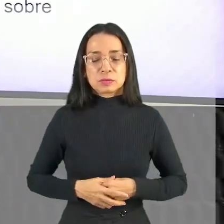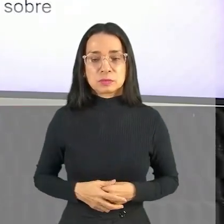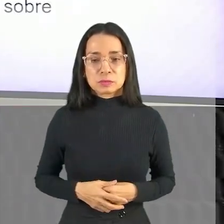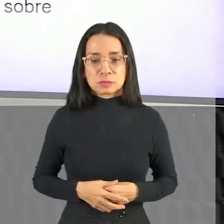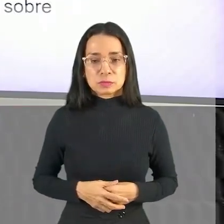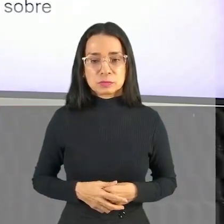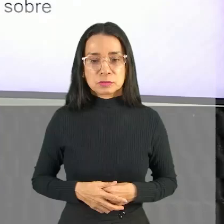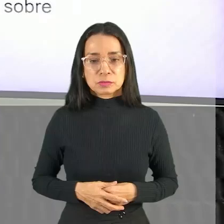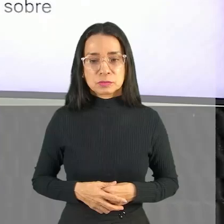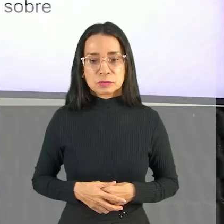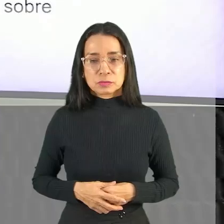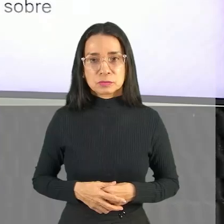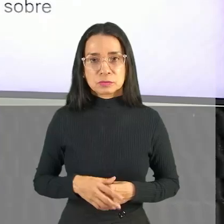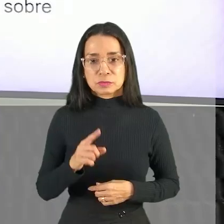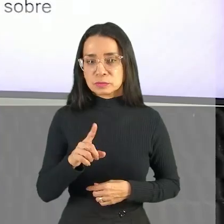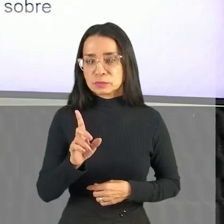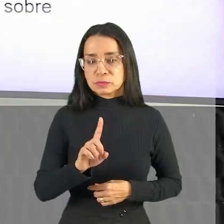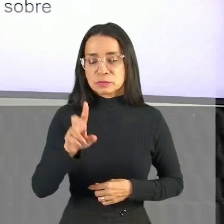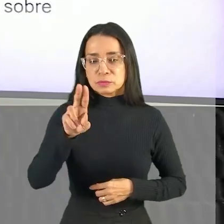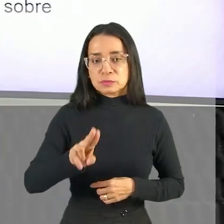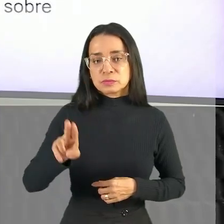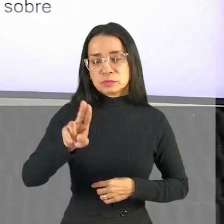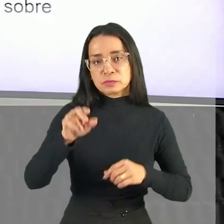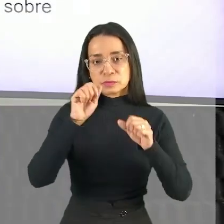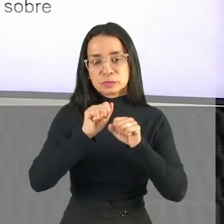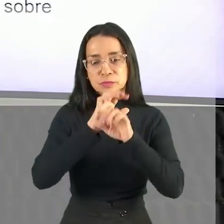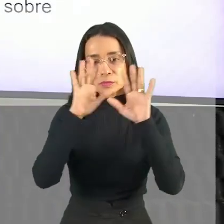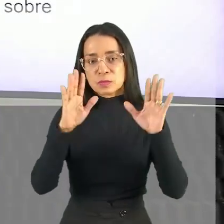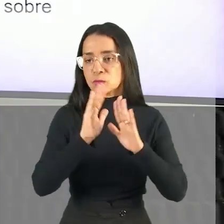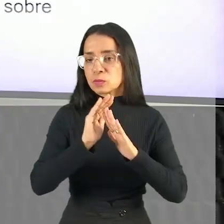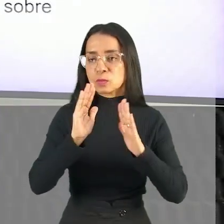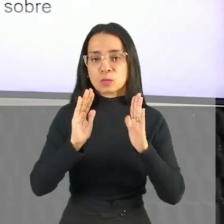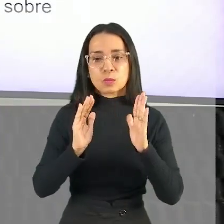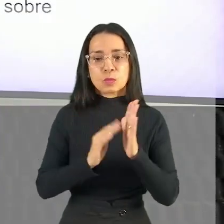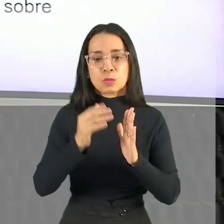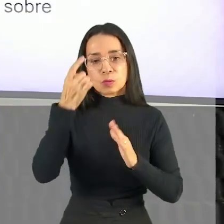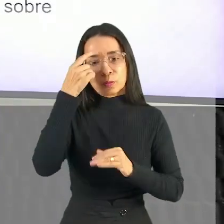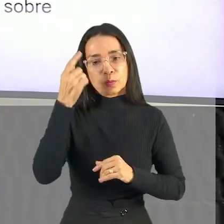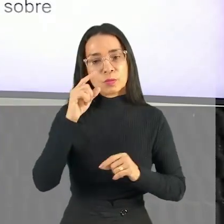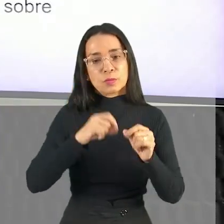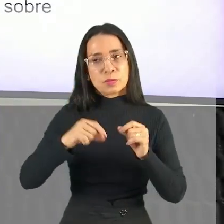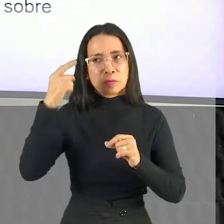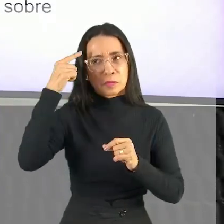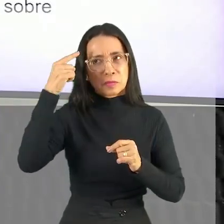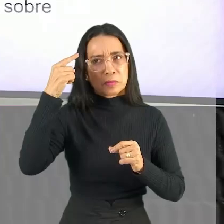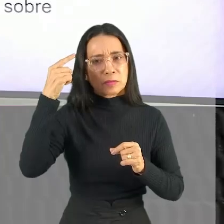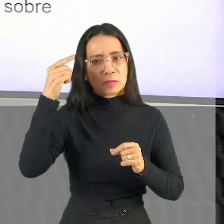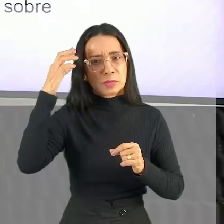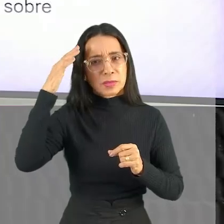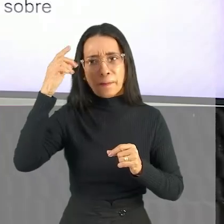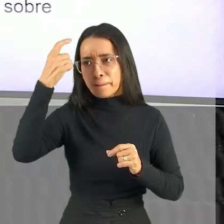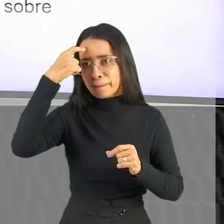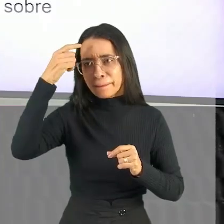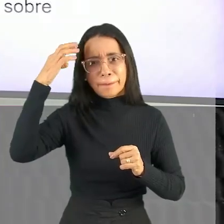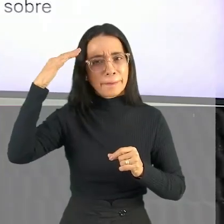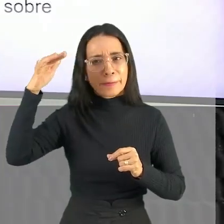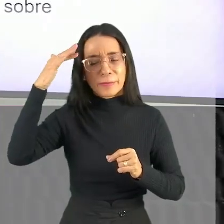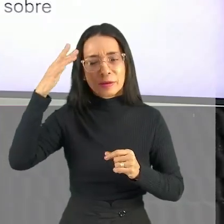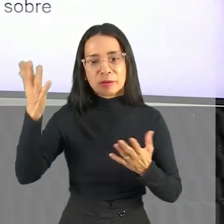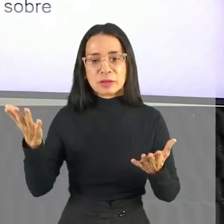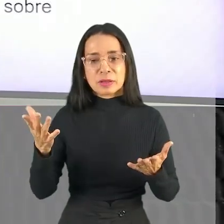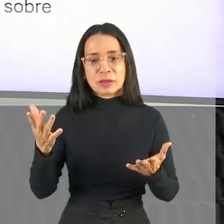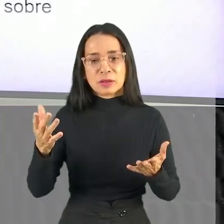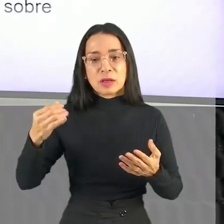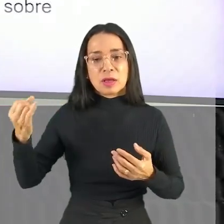ideias. Você não vai usar, claro, todas as ideias que vierem à cabeça, mas é importante que as associações e